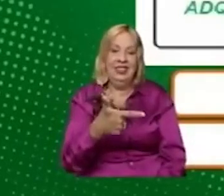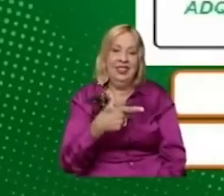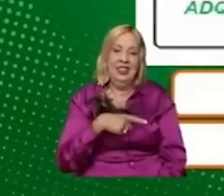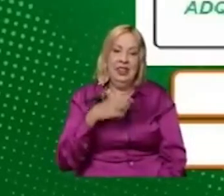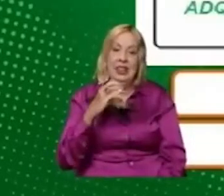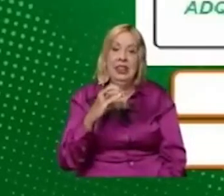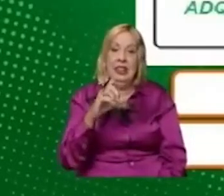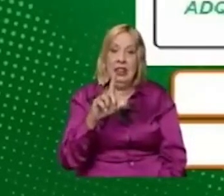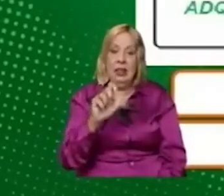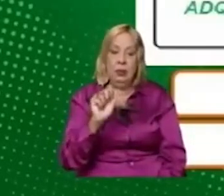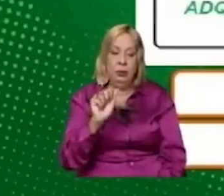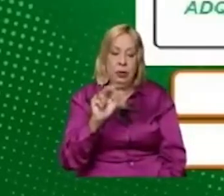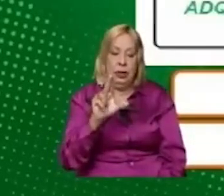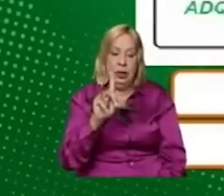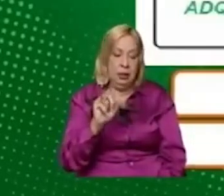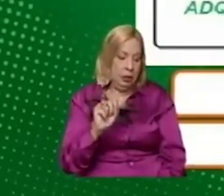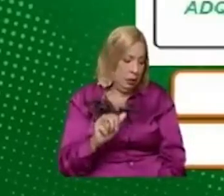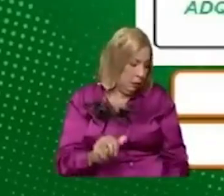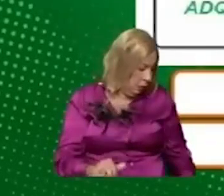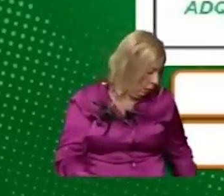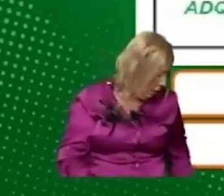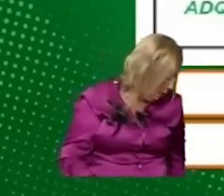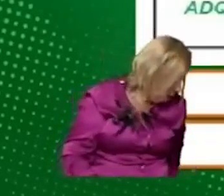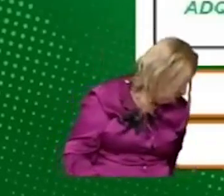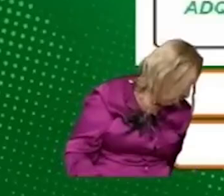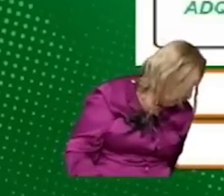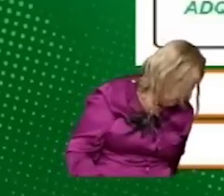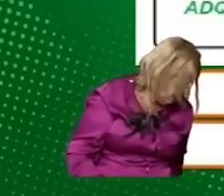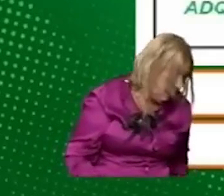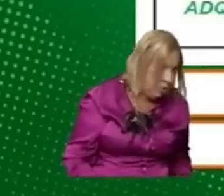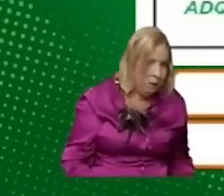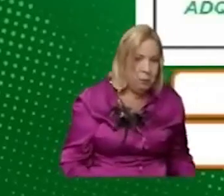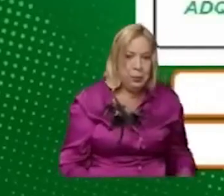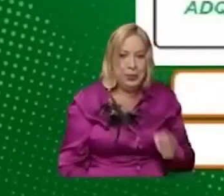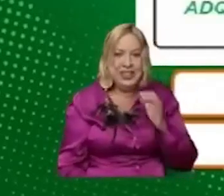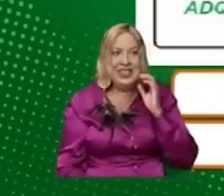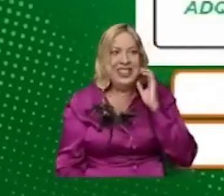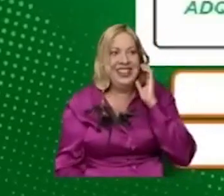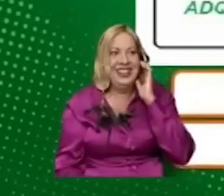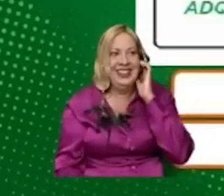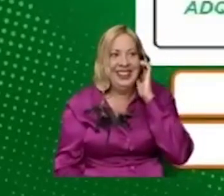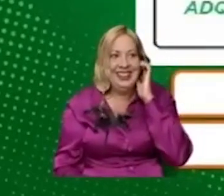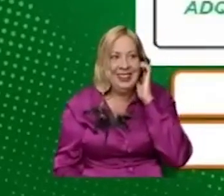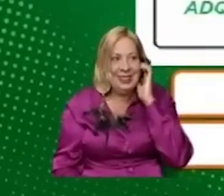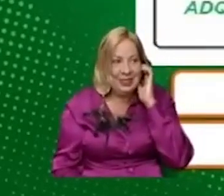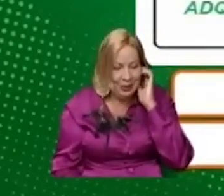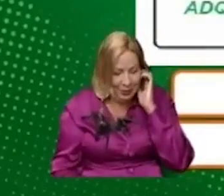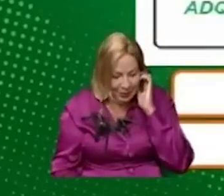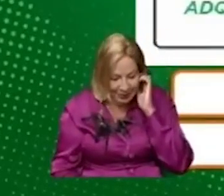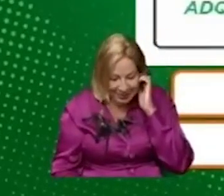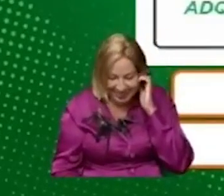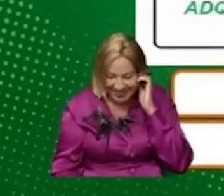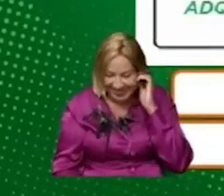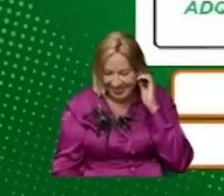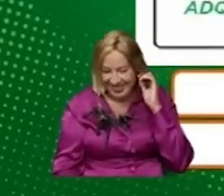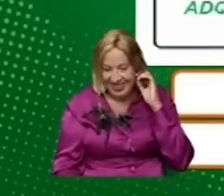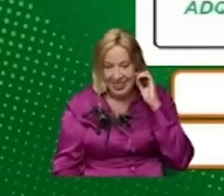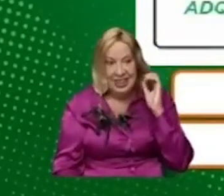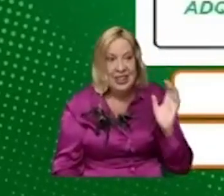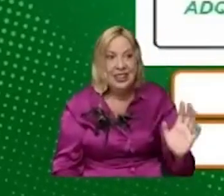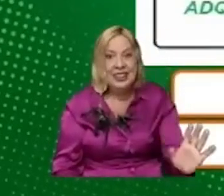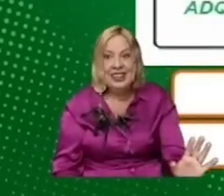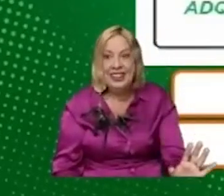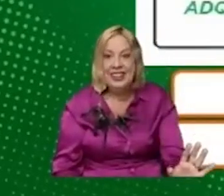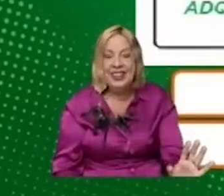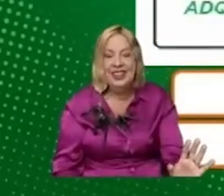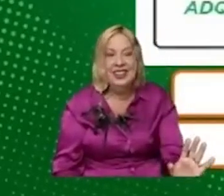720612, a Cláudia foi pé quente, ela que faturou 10 mil, ela é de